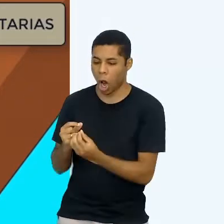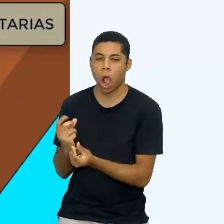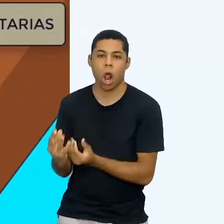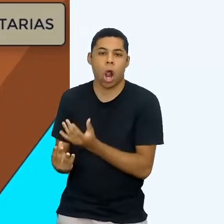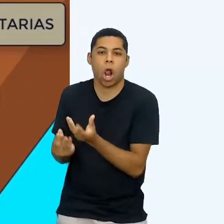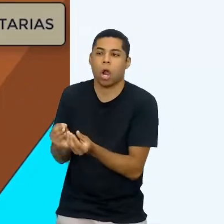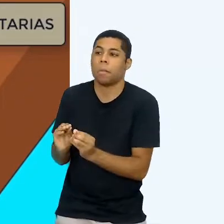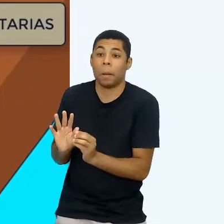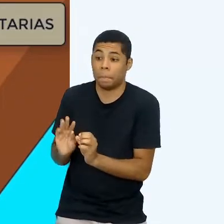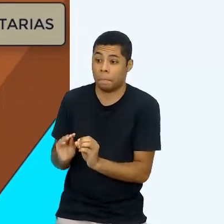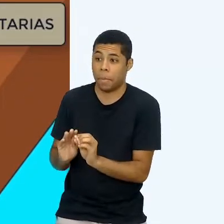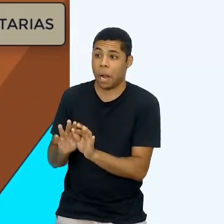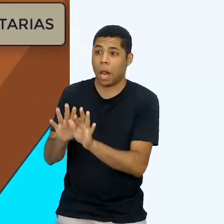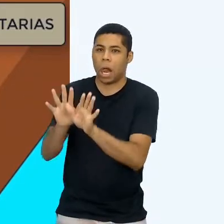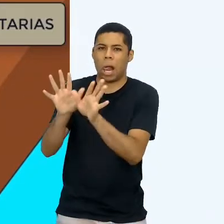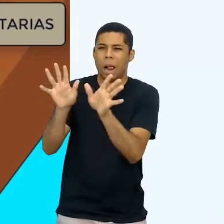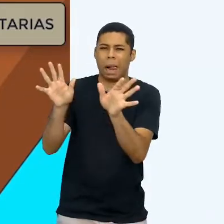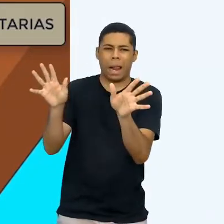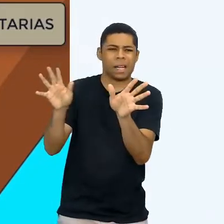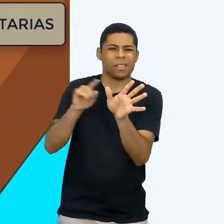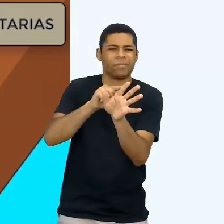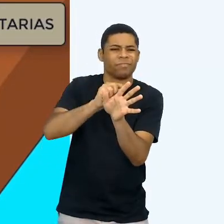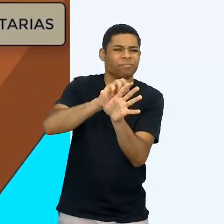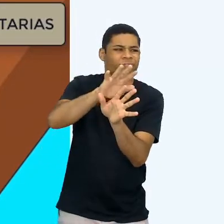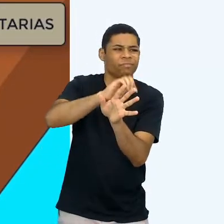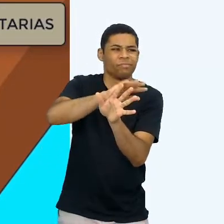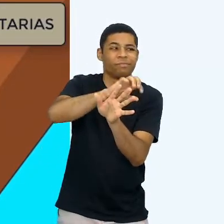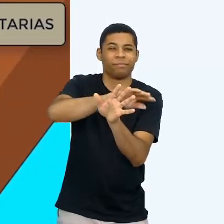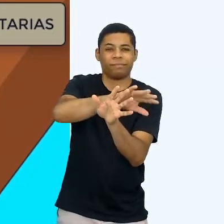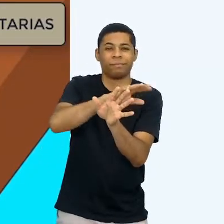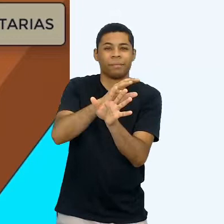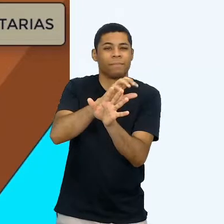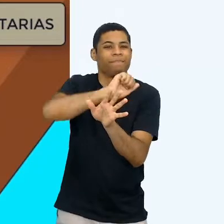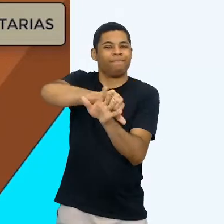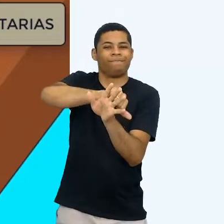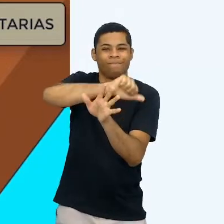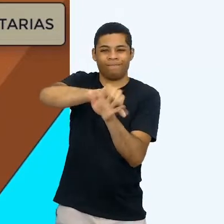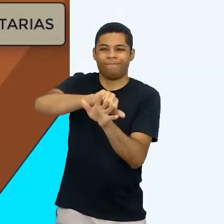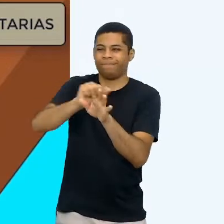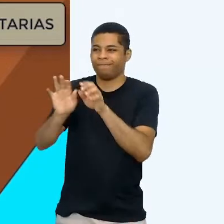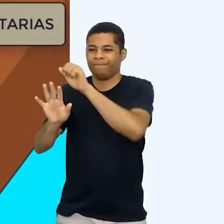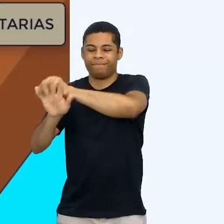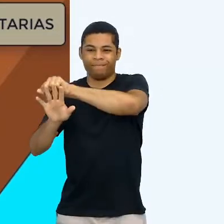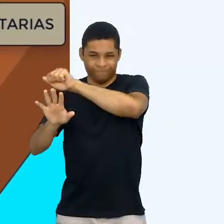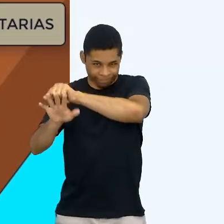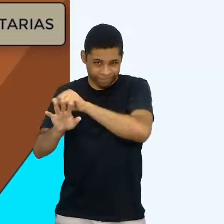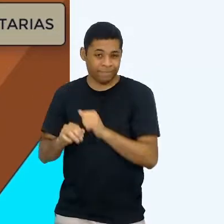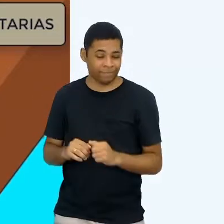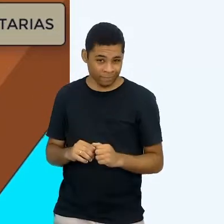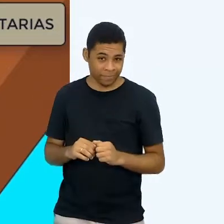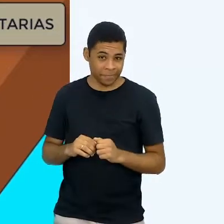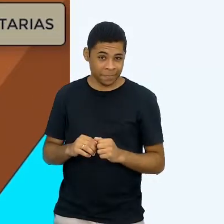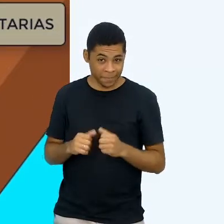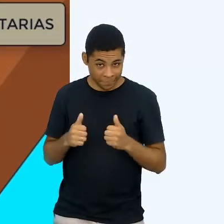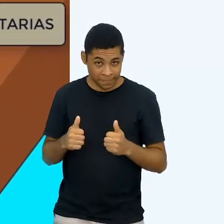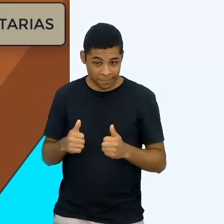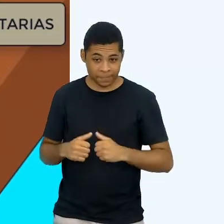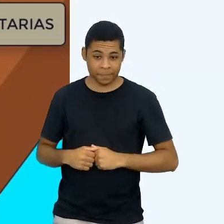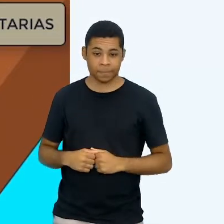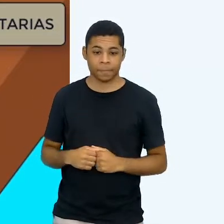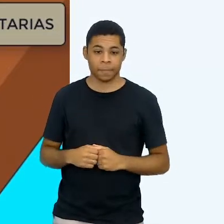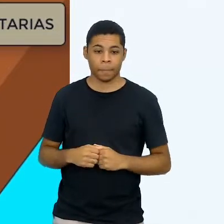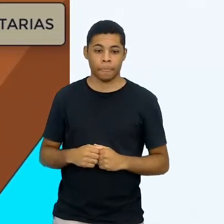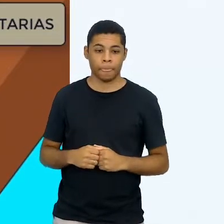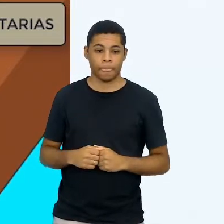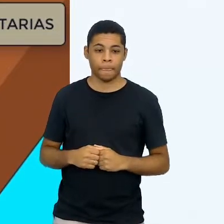da Terra. Então, as rochas vulcânicas são denominadas aí de rochas ígneas, como aparece aí na imagem para vocês. E aí é